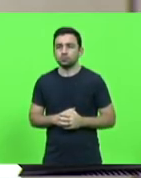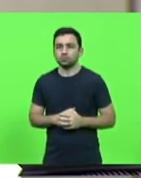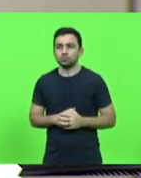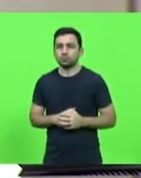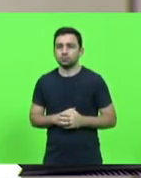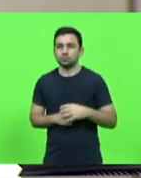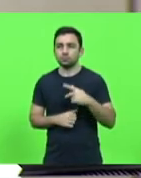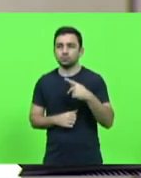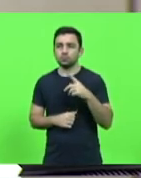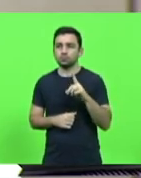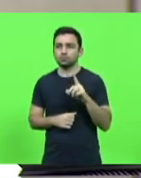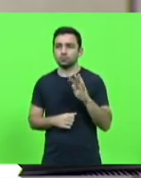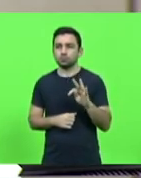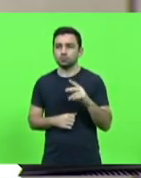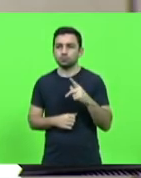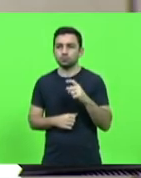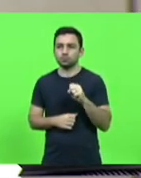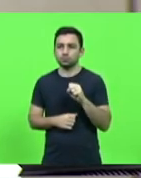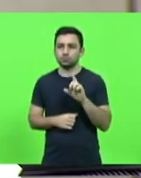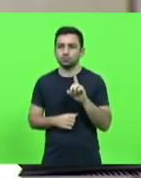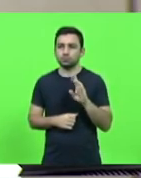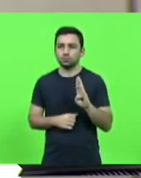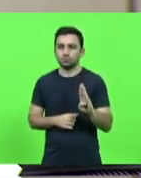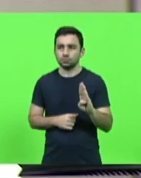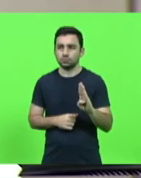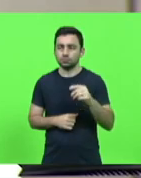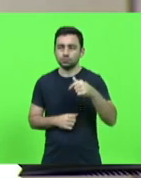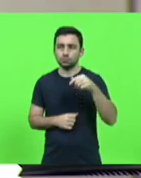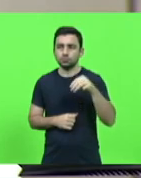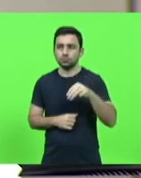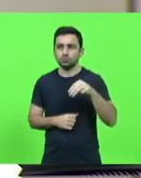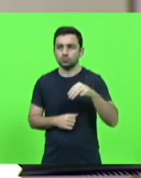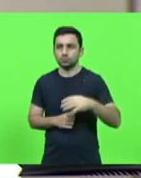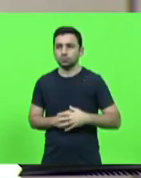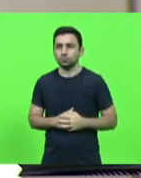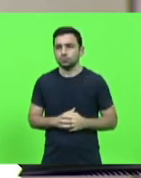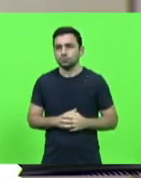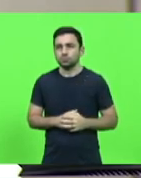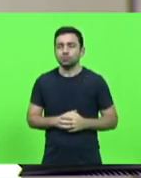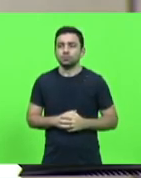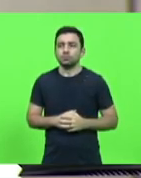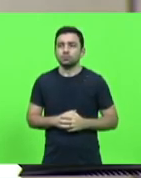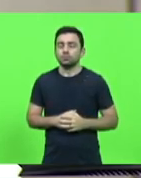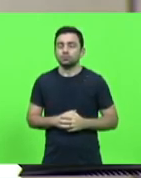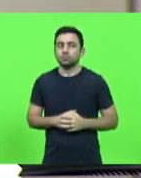Bloco PDT, PSDB, Republicano, 7 minutos e 30 segundos.